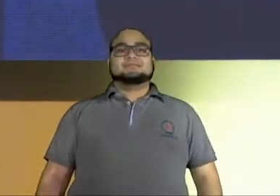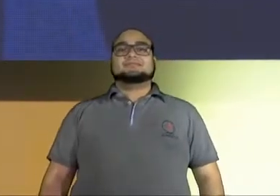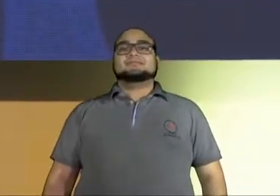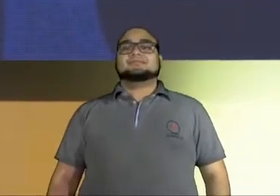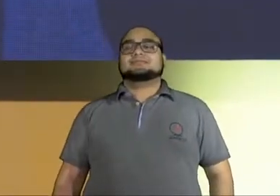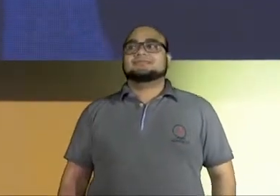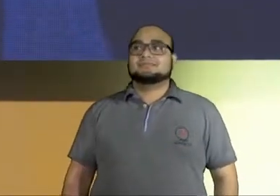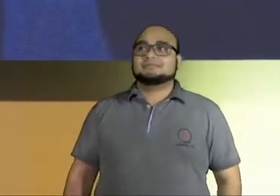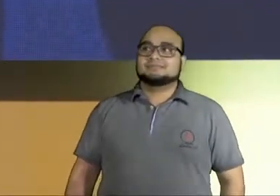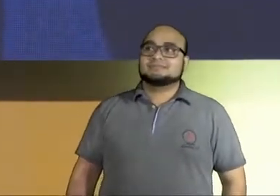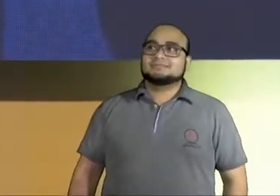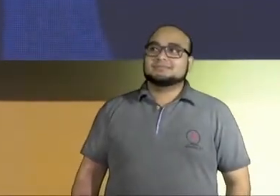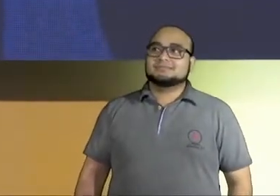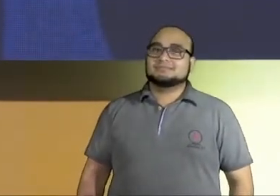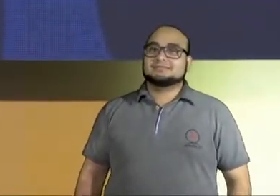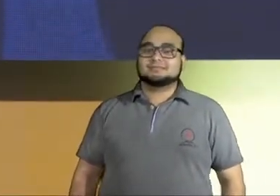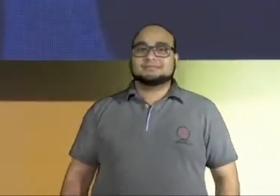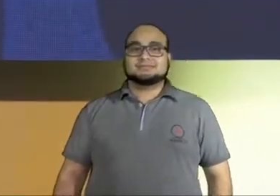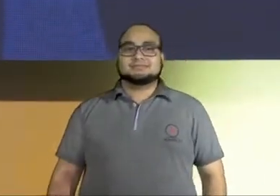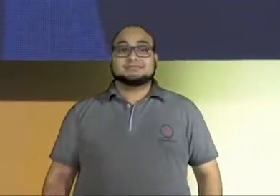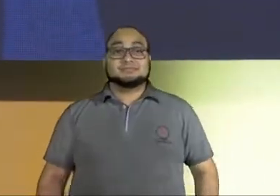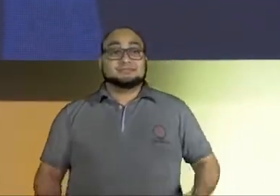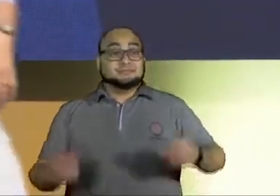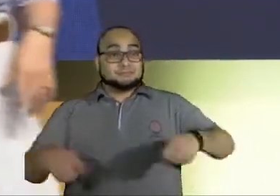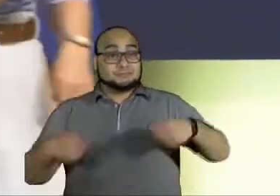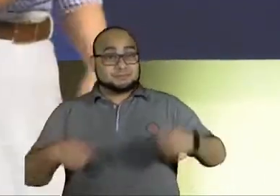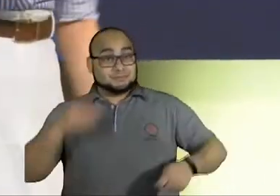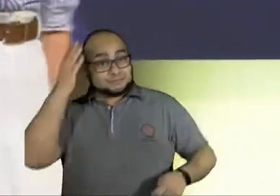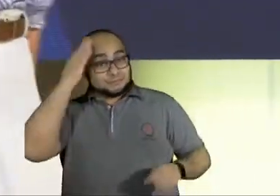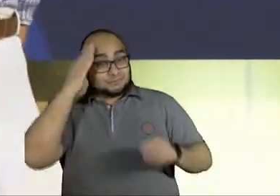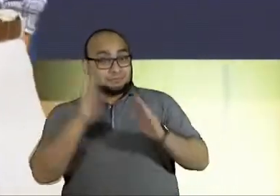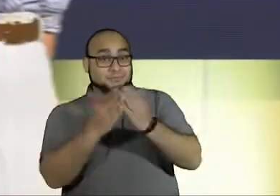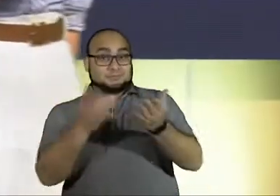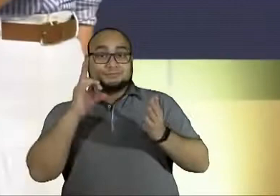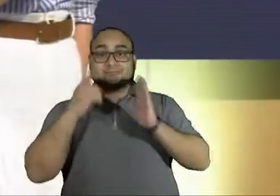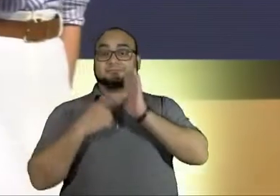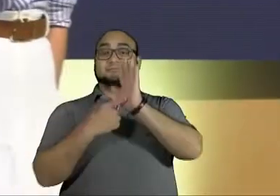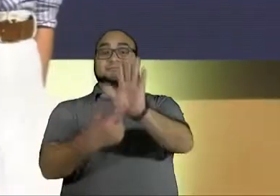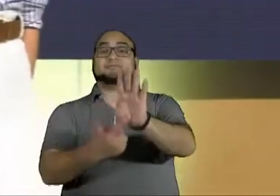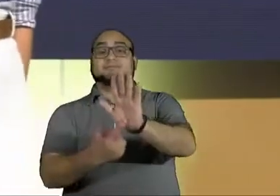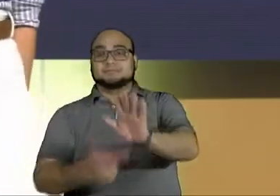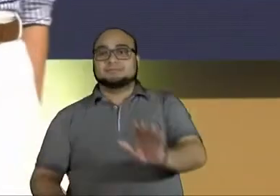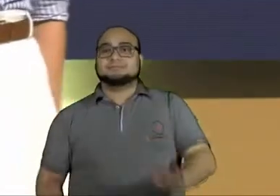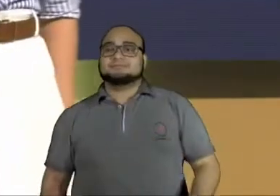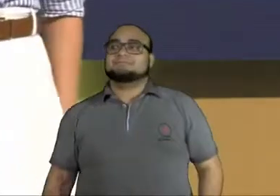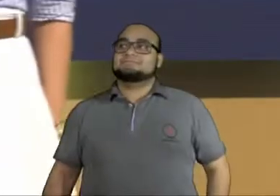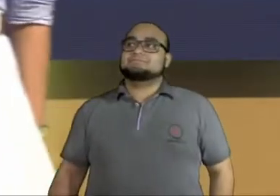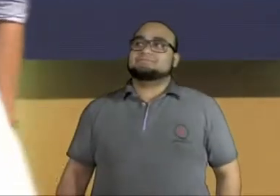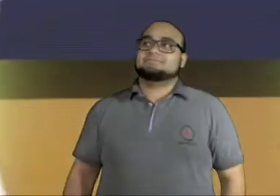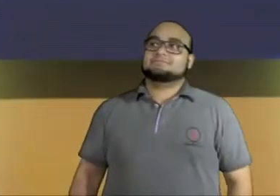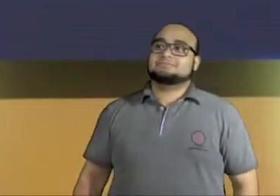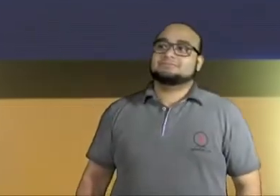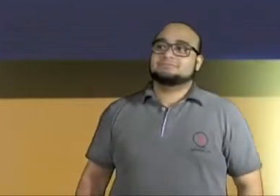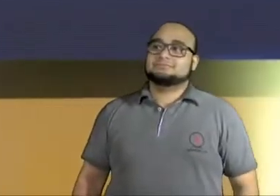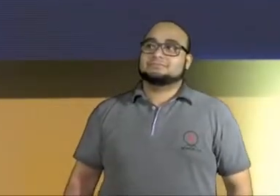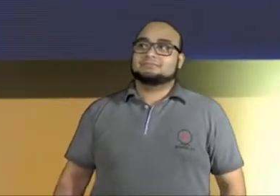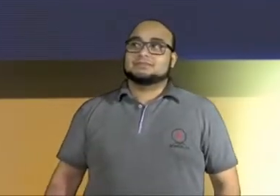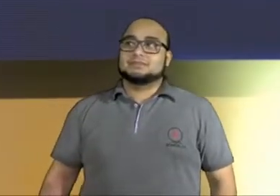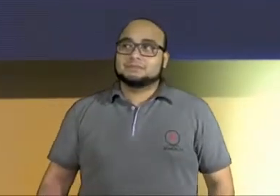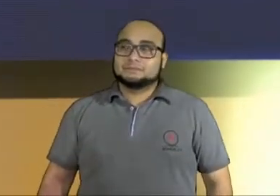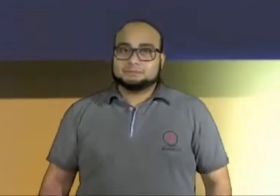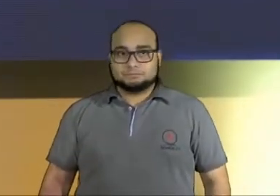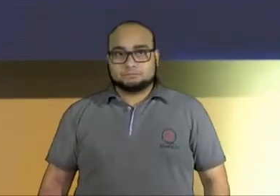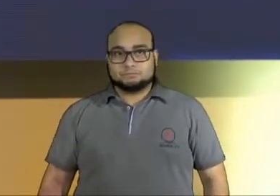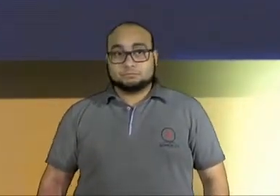Eu só preciso saber o que ela diz e executar o que ela manda. E se eu viver